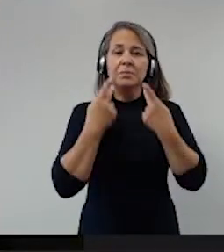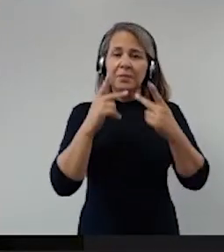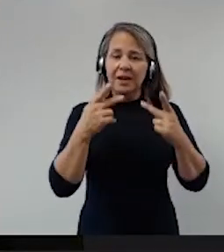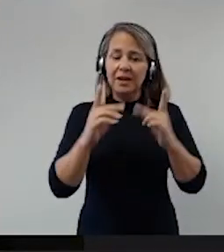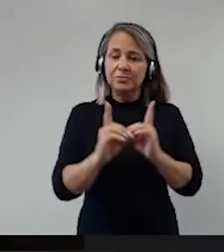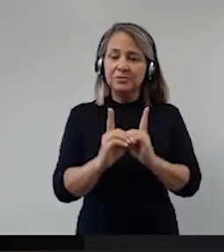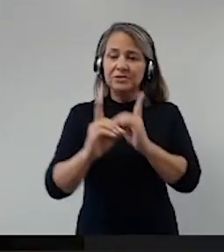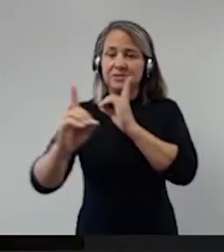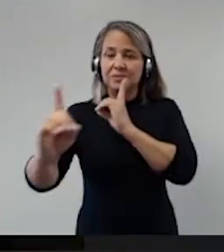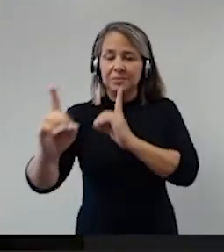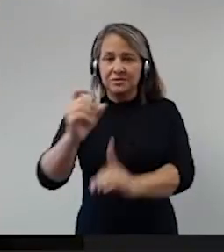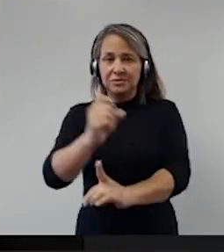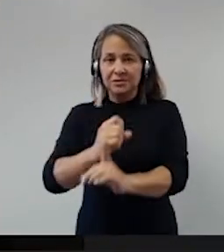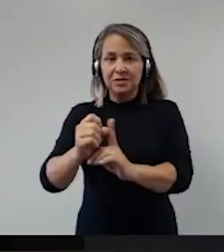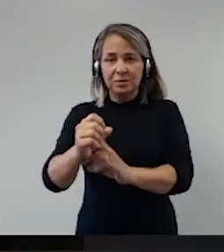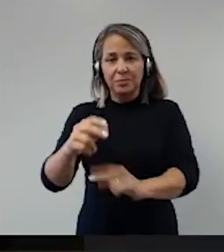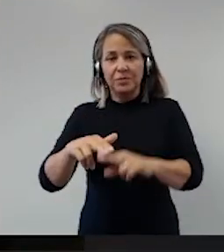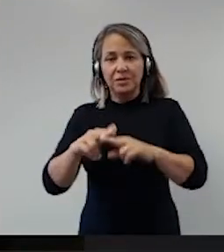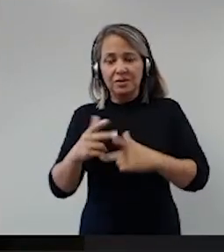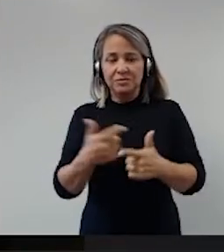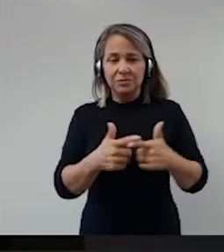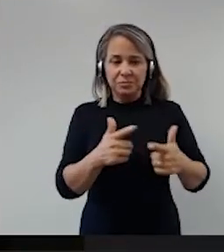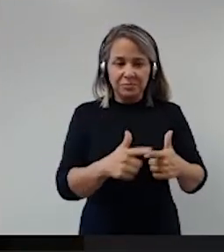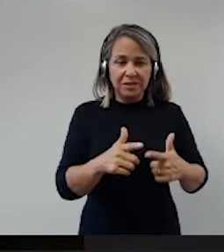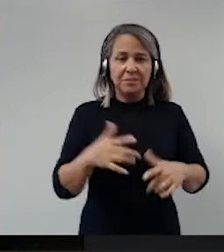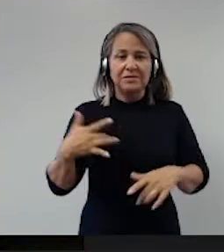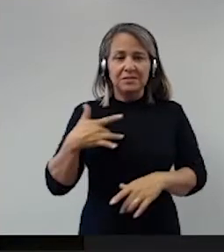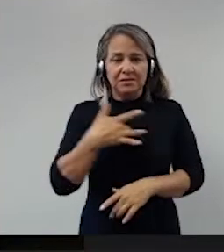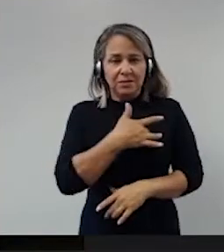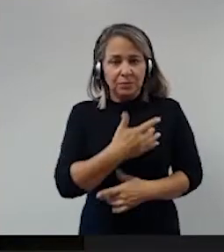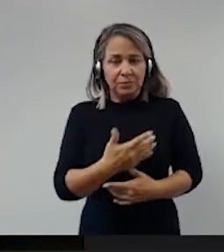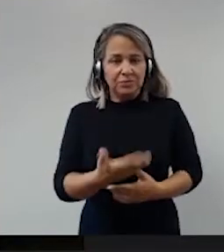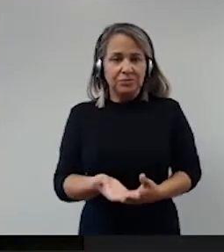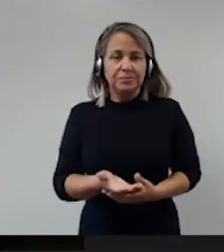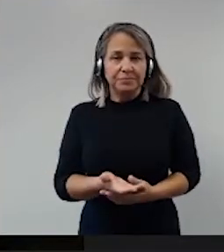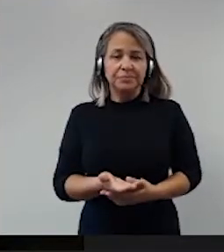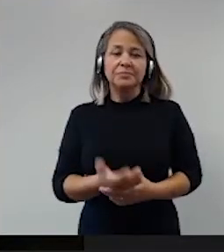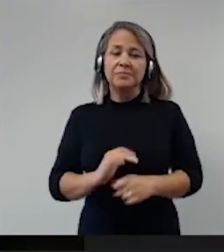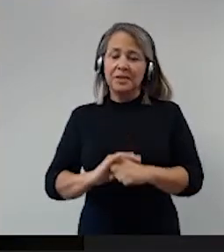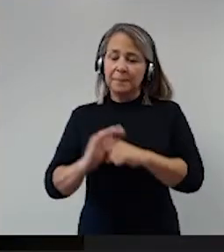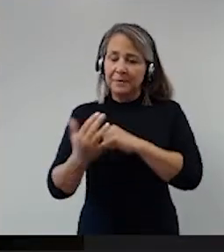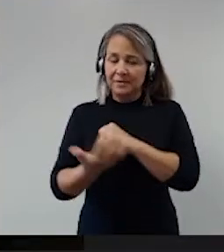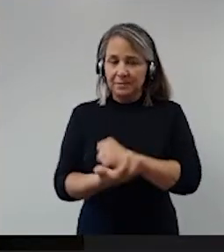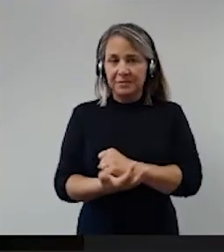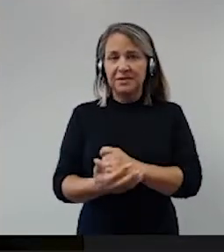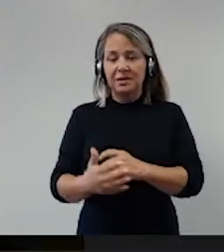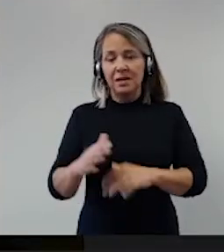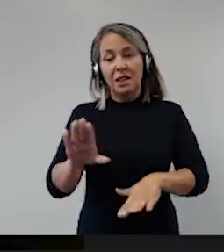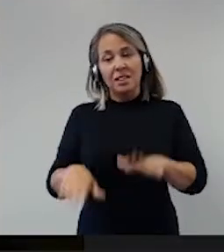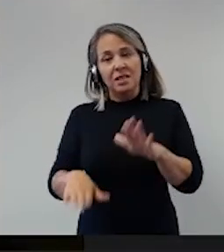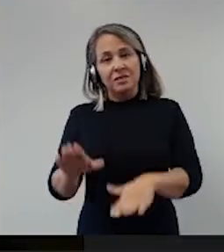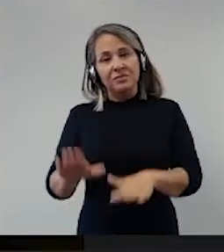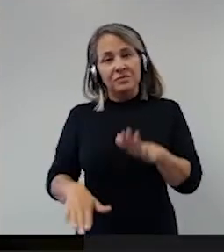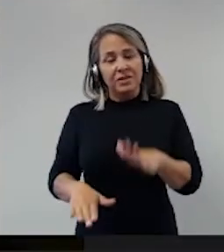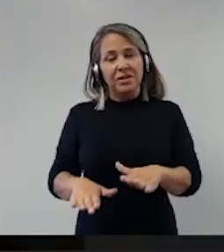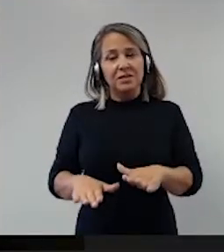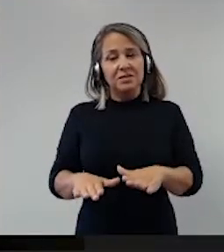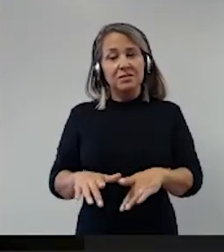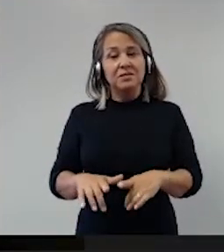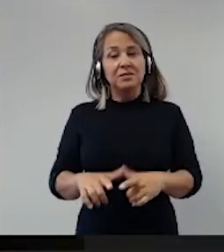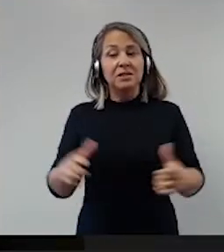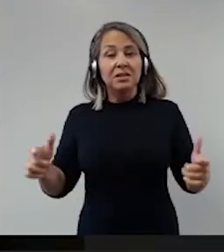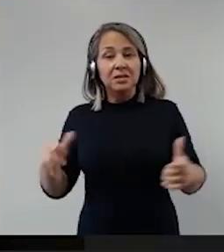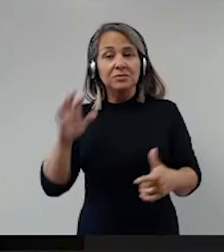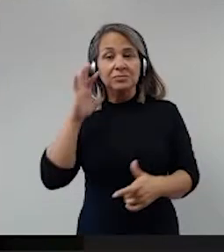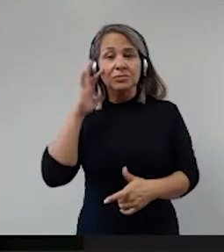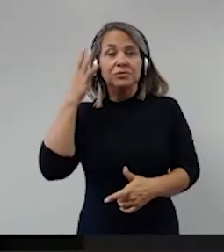distanciamento social por conta das questões sanitárias, das questões de saúde, talvez a grande solução para